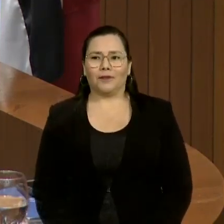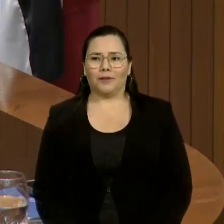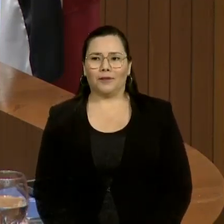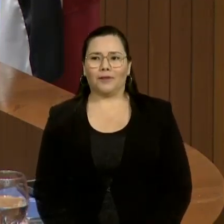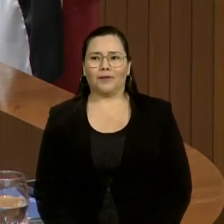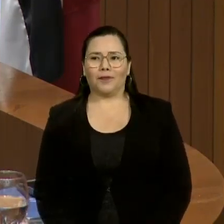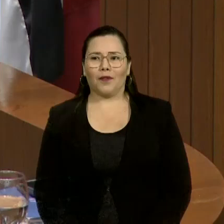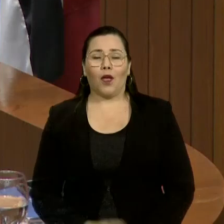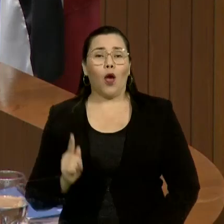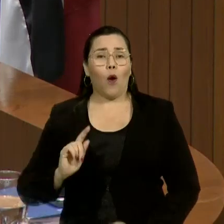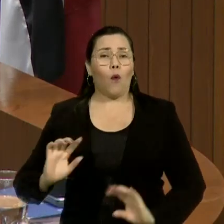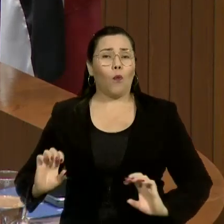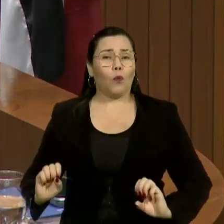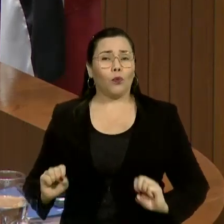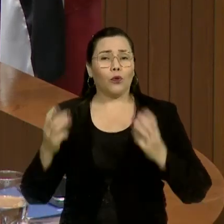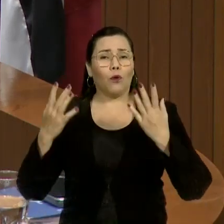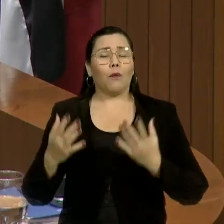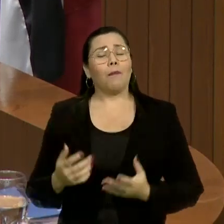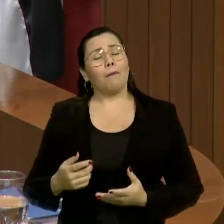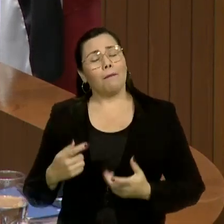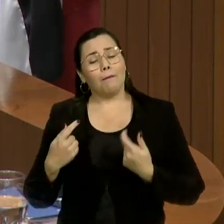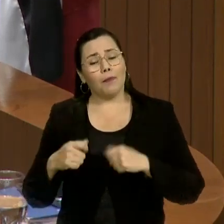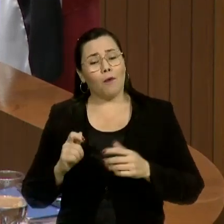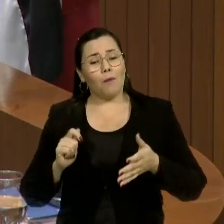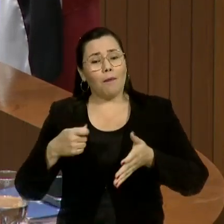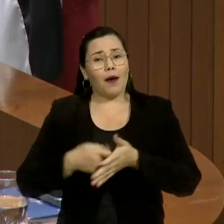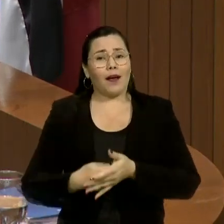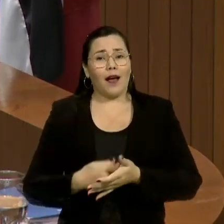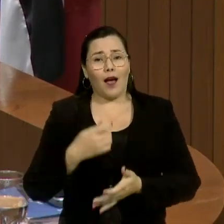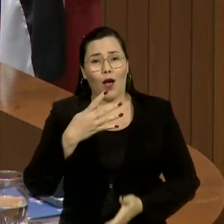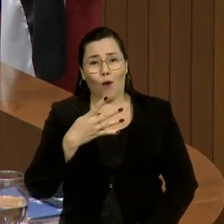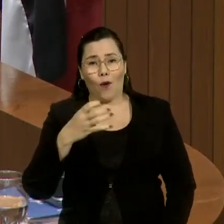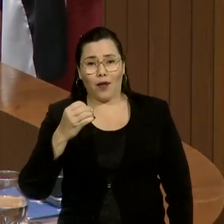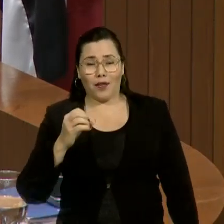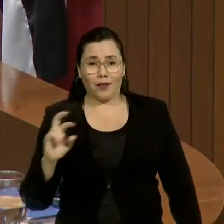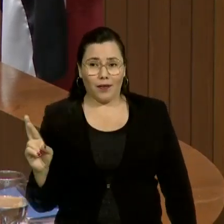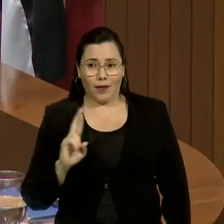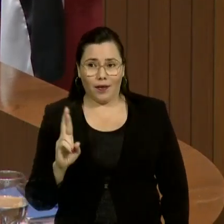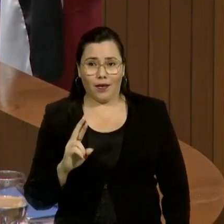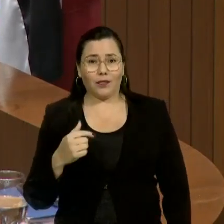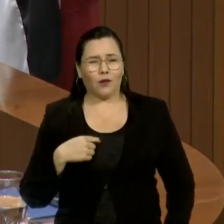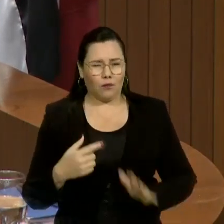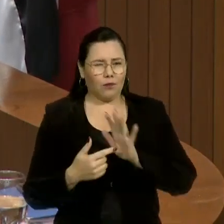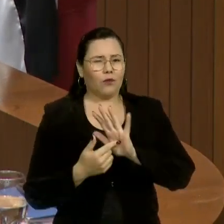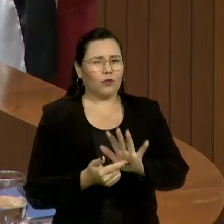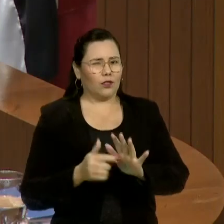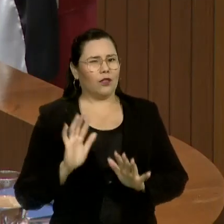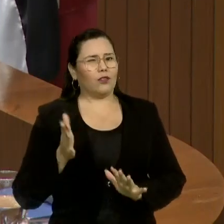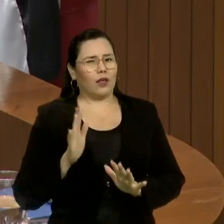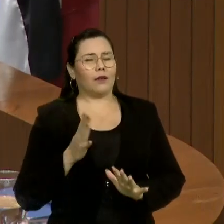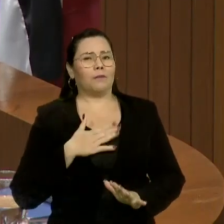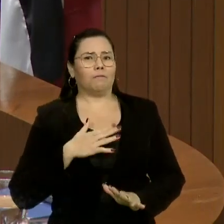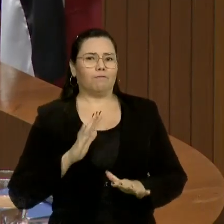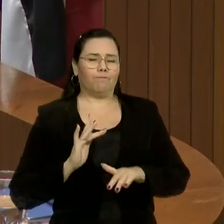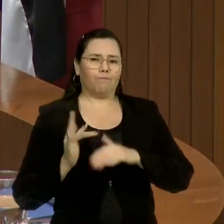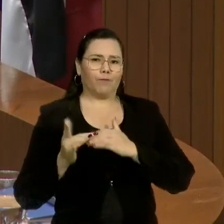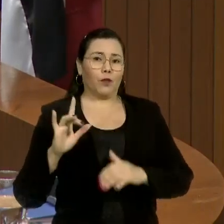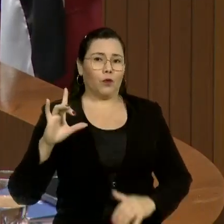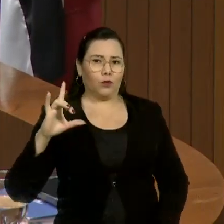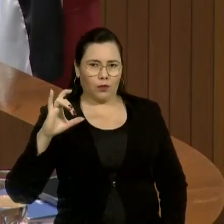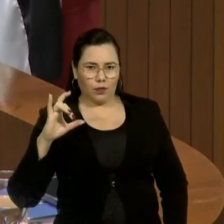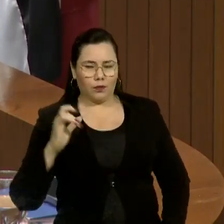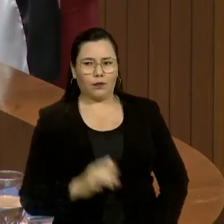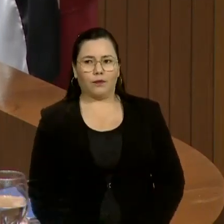Um evento que precisou pagar R$40, como eu mostrei no áudio da minha rede social, né? O que é que acontece?